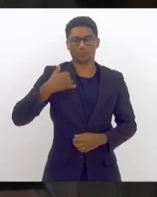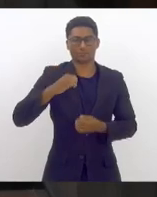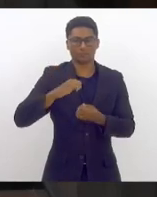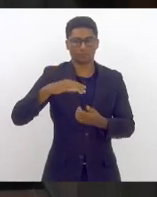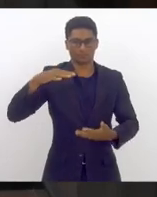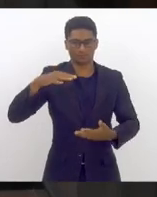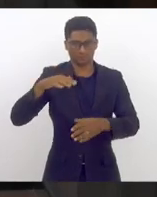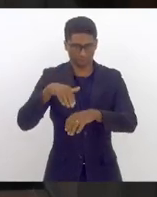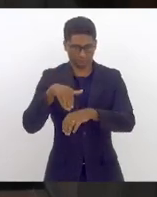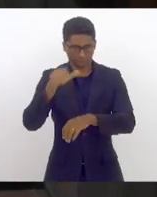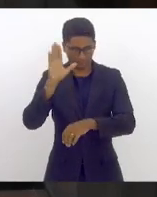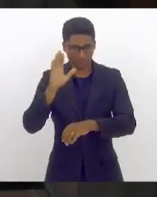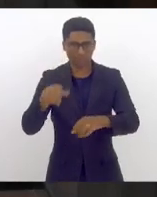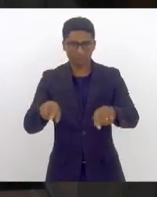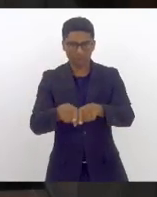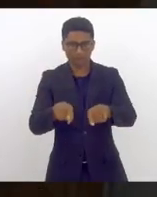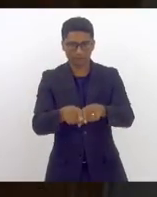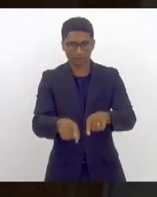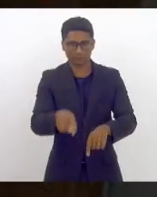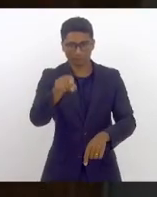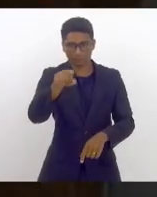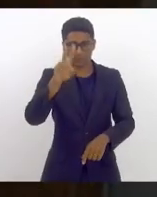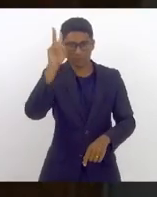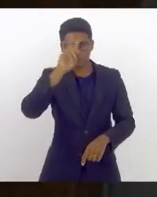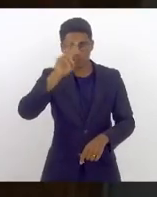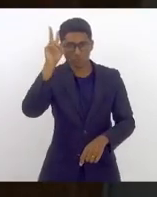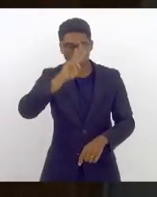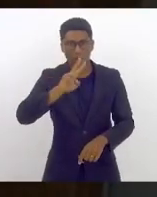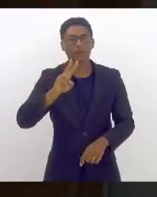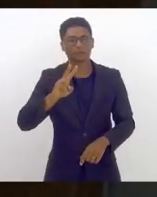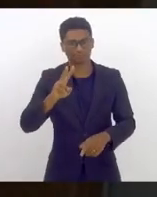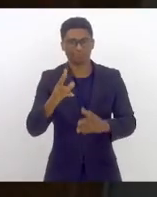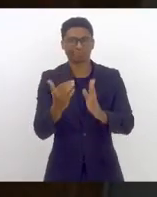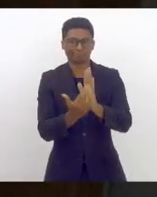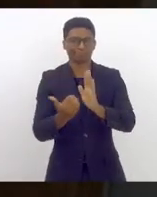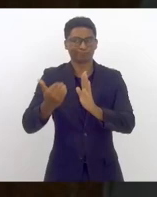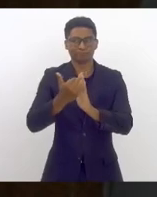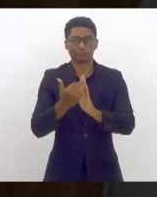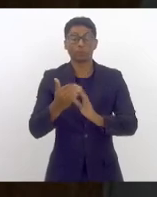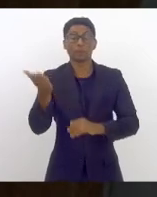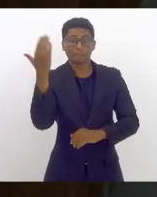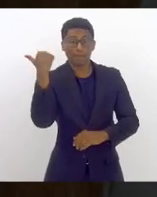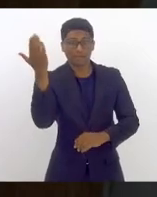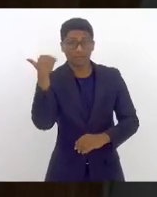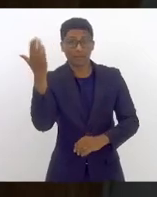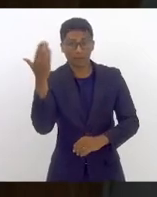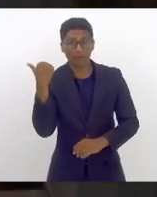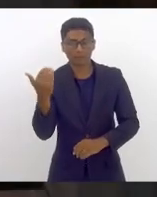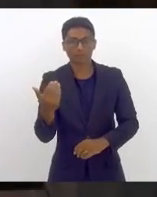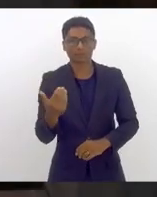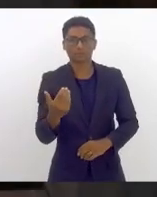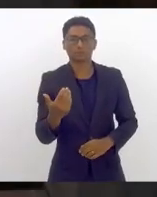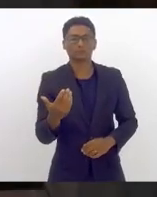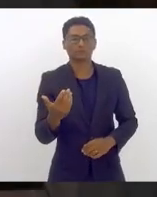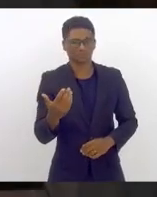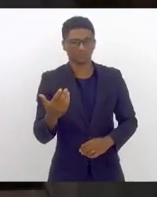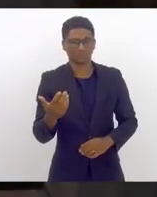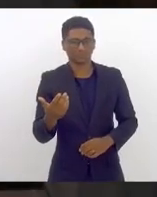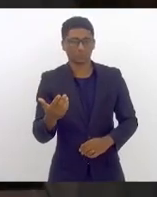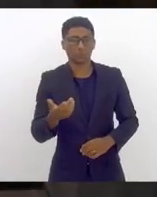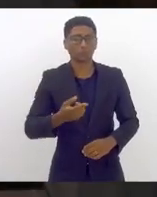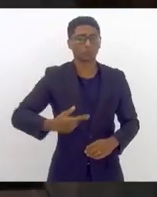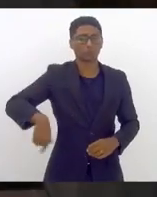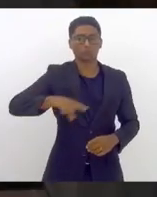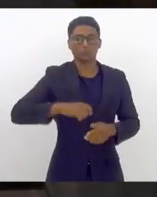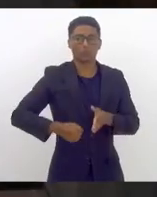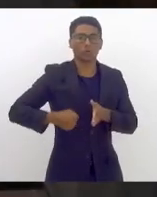mais história, né? Nós somos de um tempo que lutamos, colocando em risco as